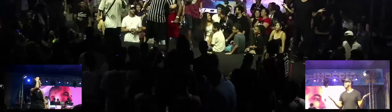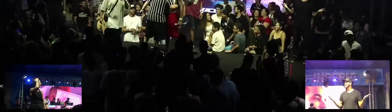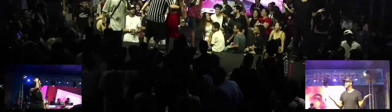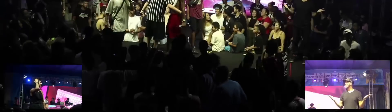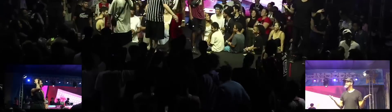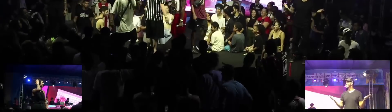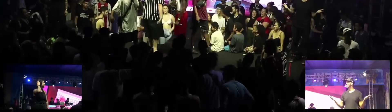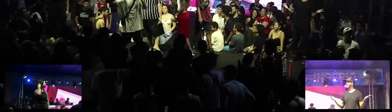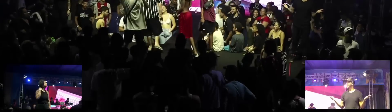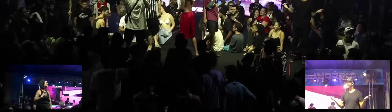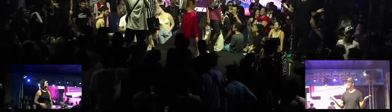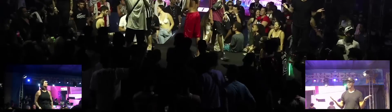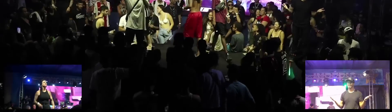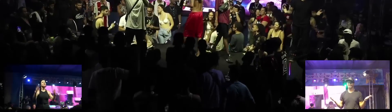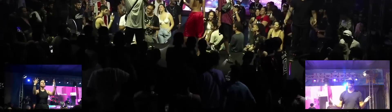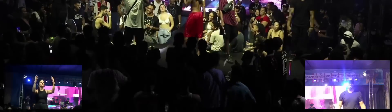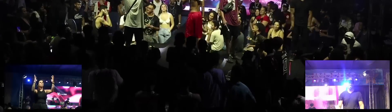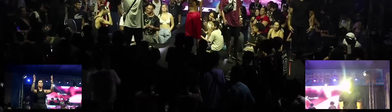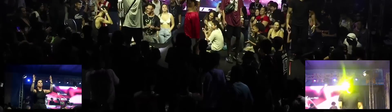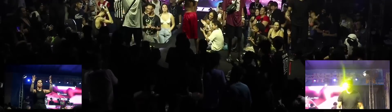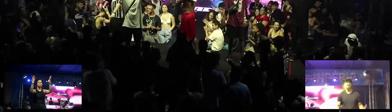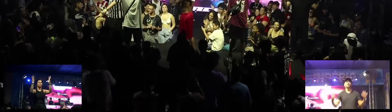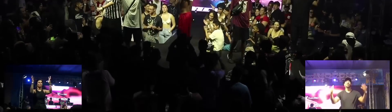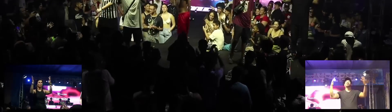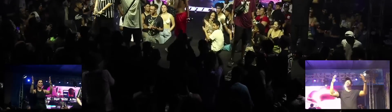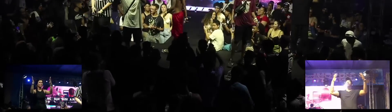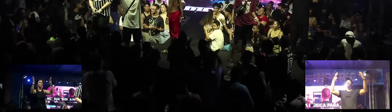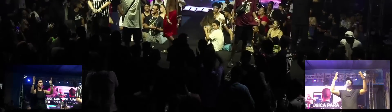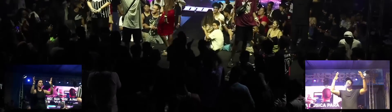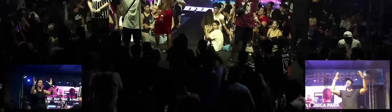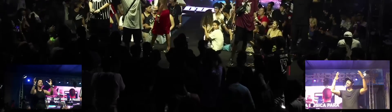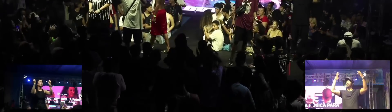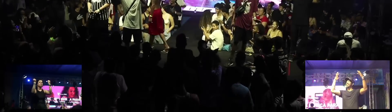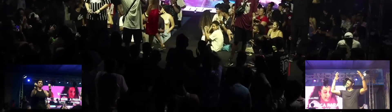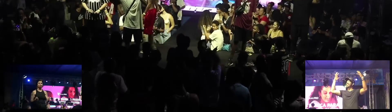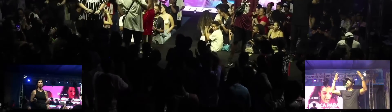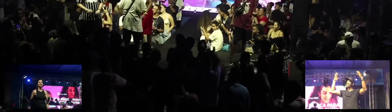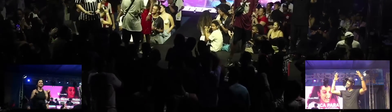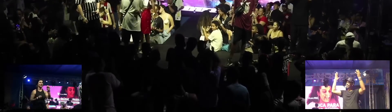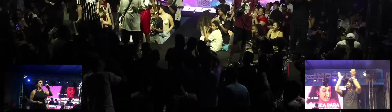Tem, tem, tem Cadê as palmas família? Palmas pra esse round pesadíssimo